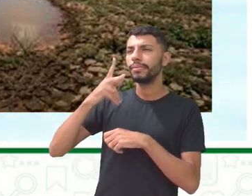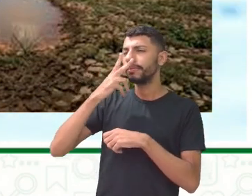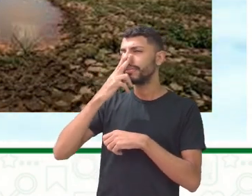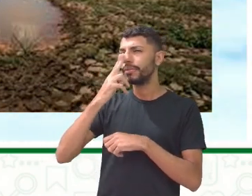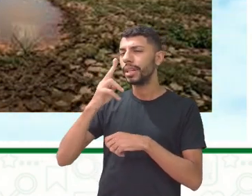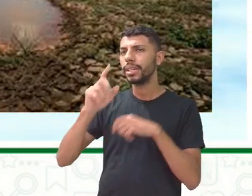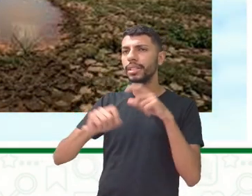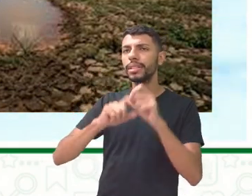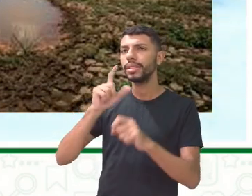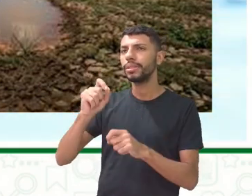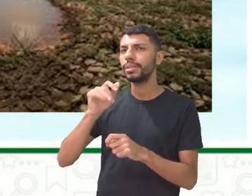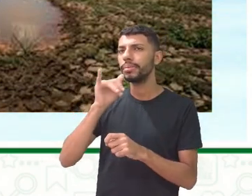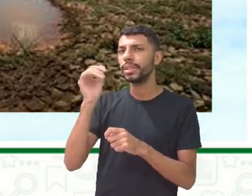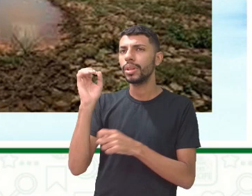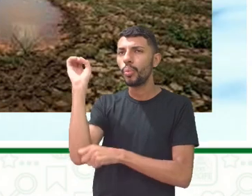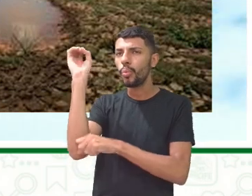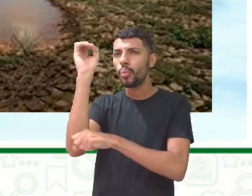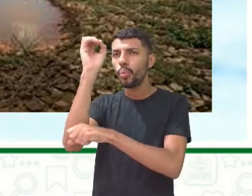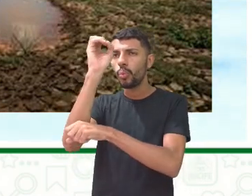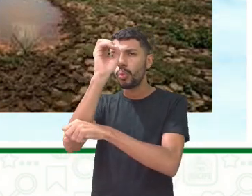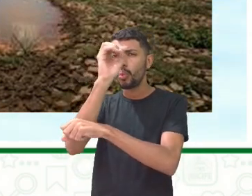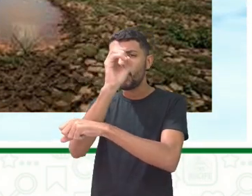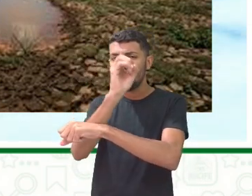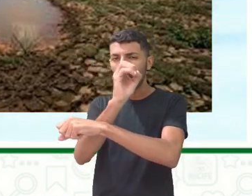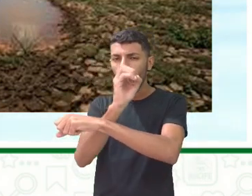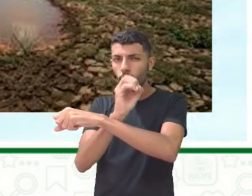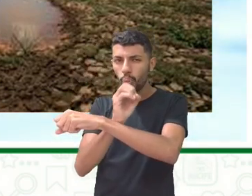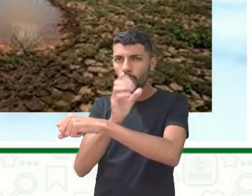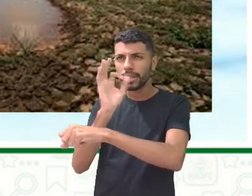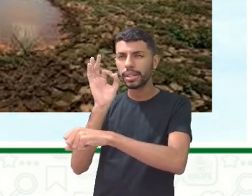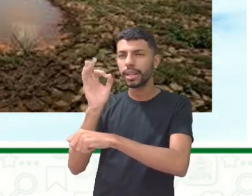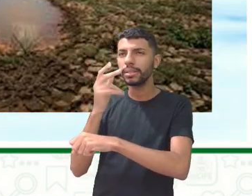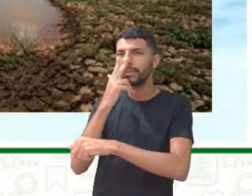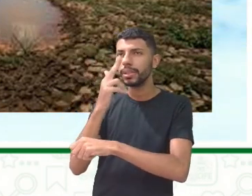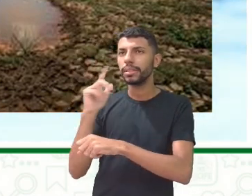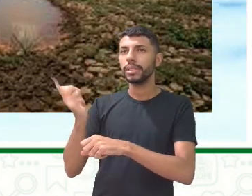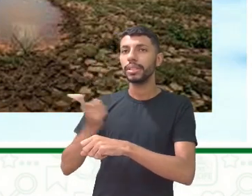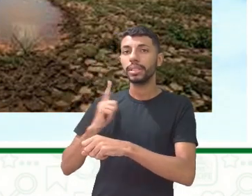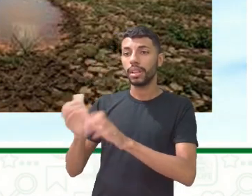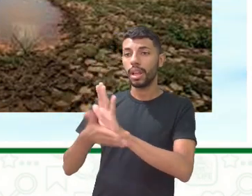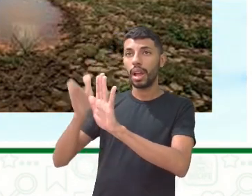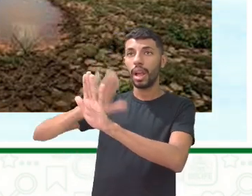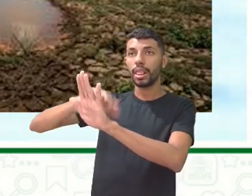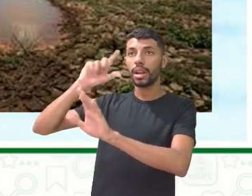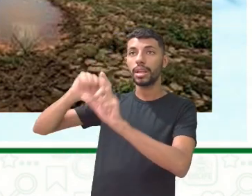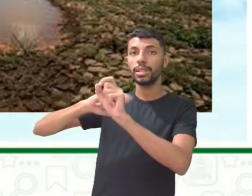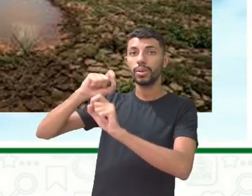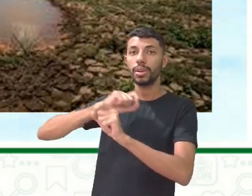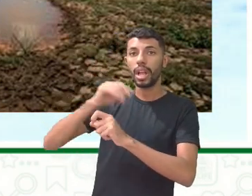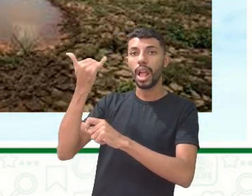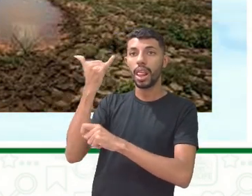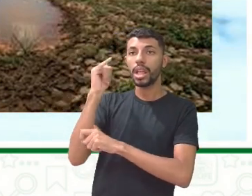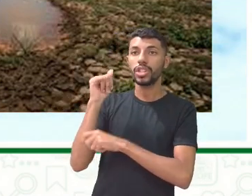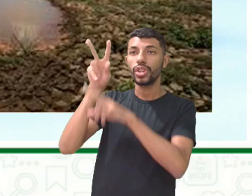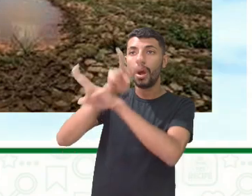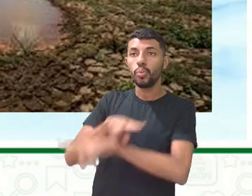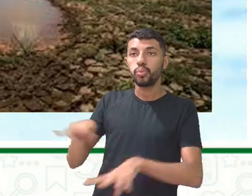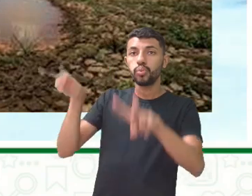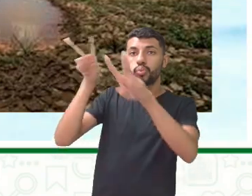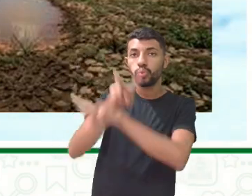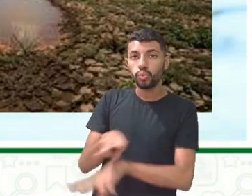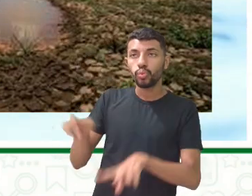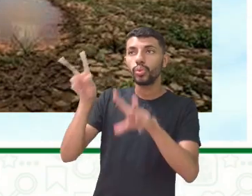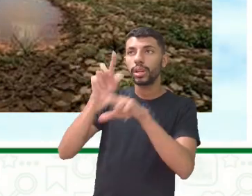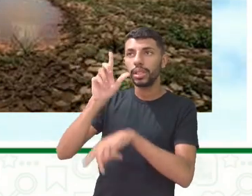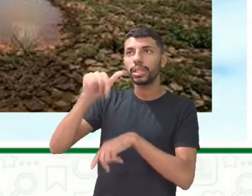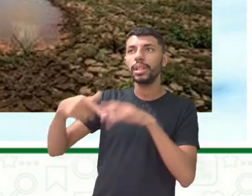um entardecer, não é isso, professor? Pois é, tem até energia eólica lá tem atrás, a energia eólica, né, que seria renovável.